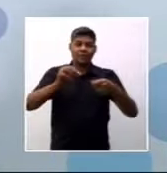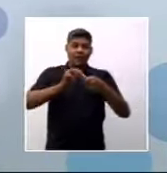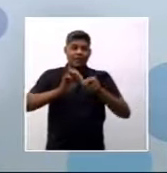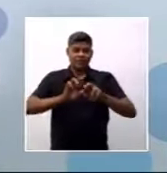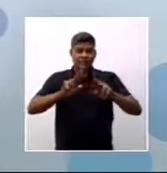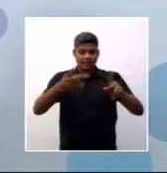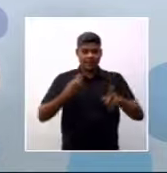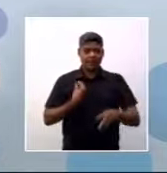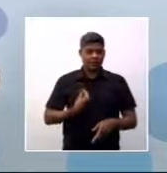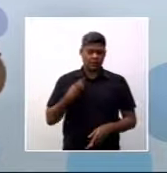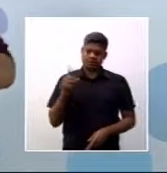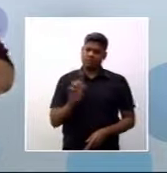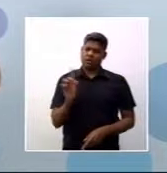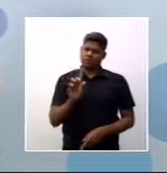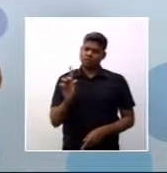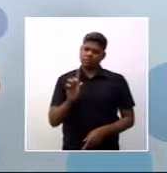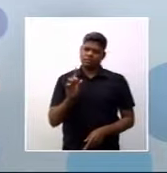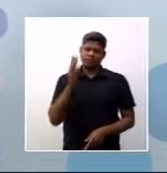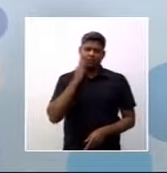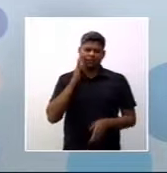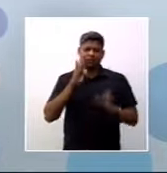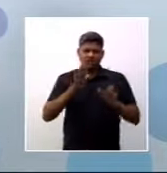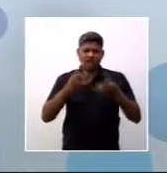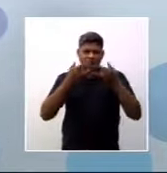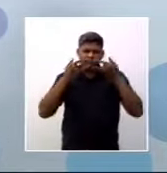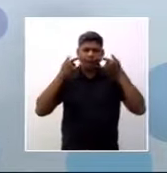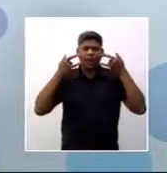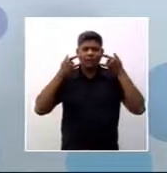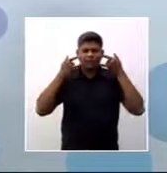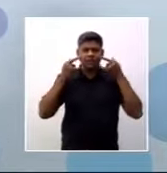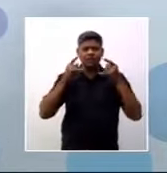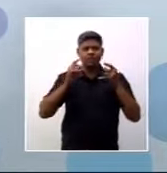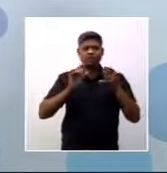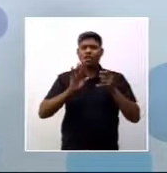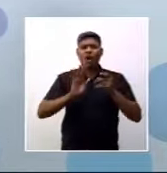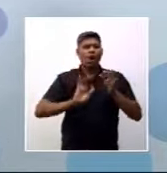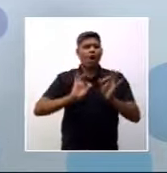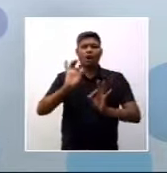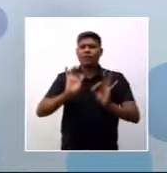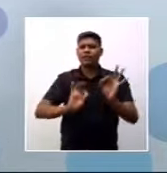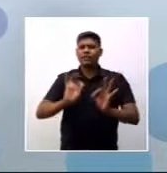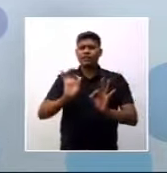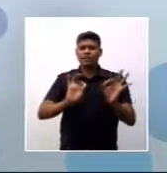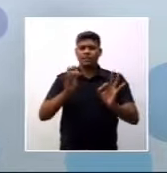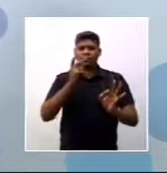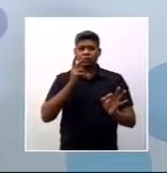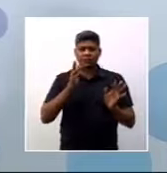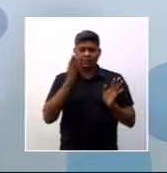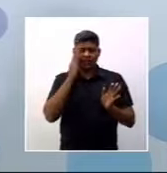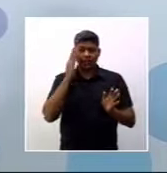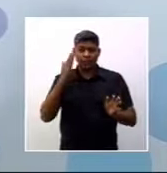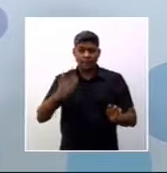então né porque você já tava com a máscara é mais uma questão de organização mas não tem um impacto direto na sua vida